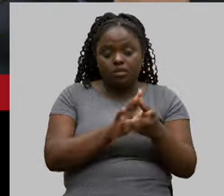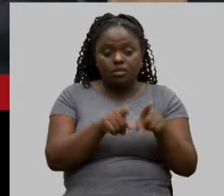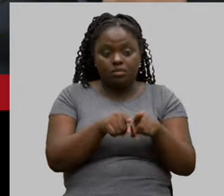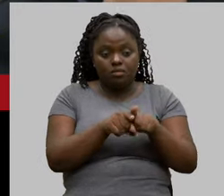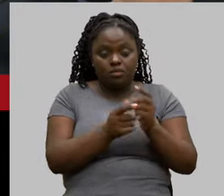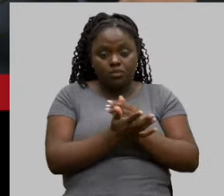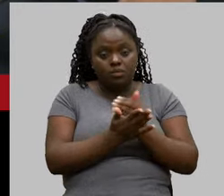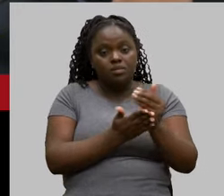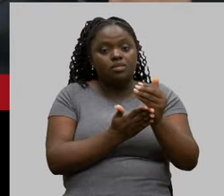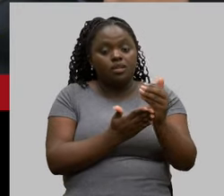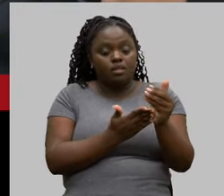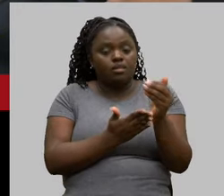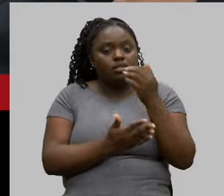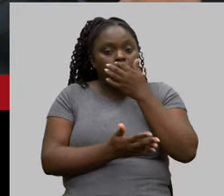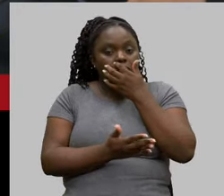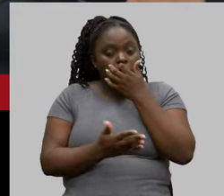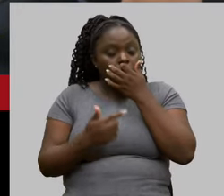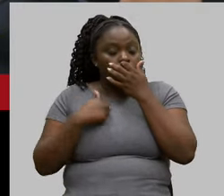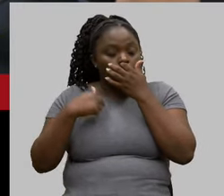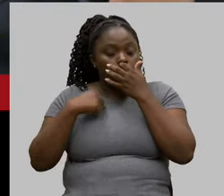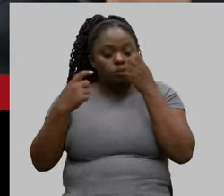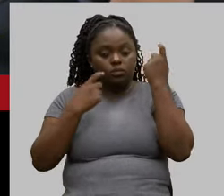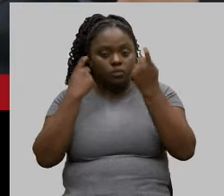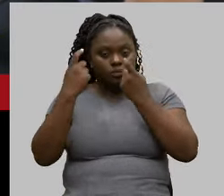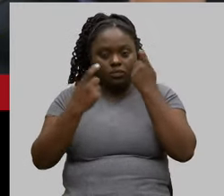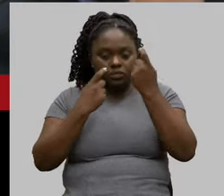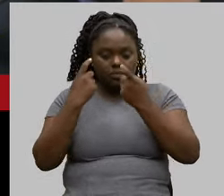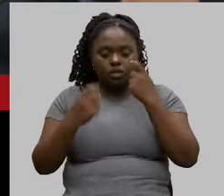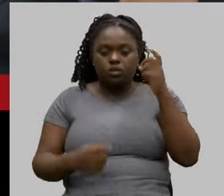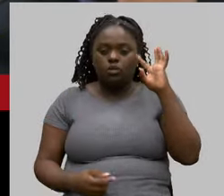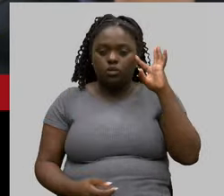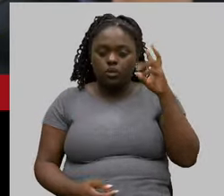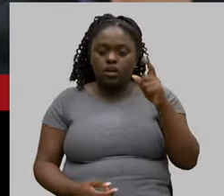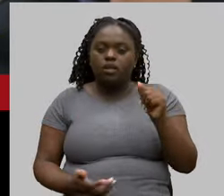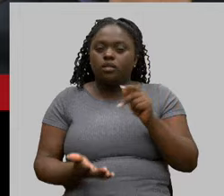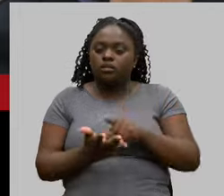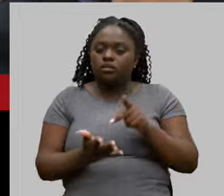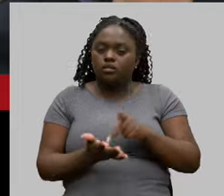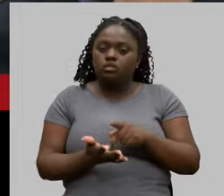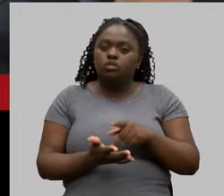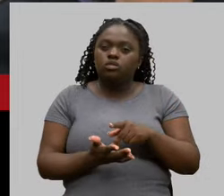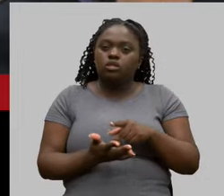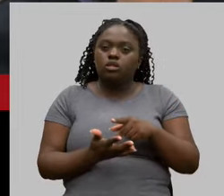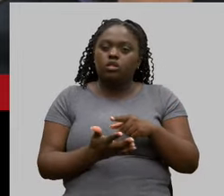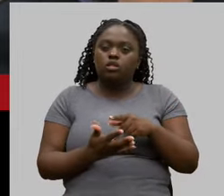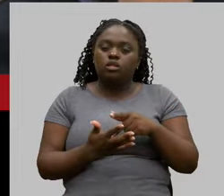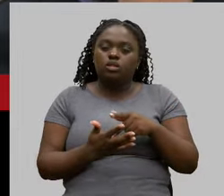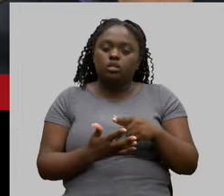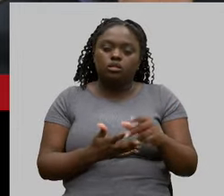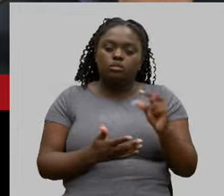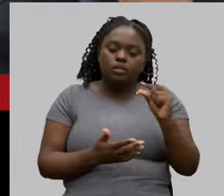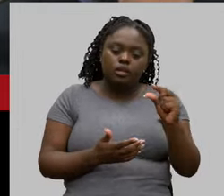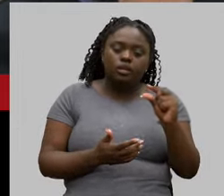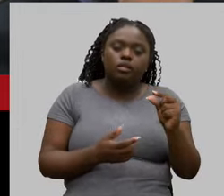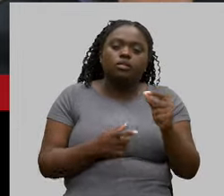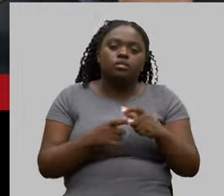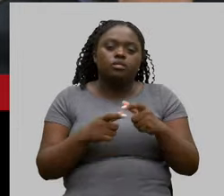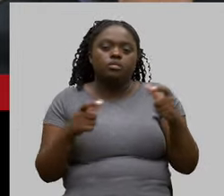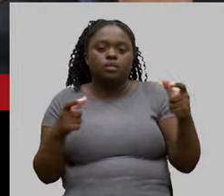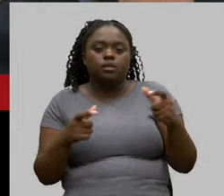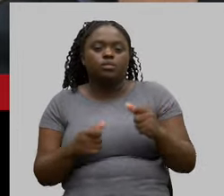isso eu ten eu tenho me preocupado com isso eu acho que deve ser uma realidade de vários municípios pequenos e médios municípios principalmente